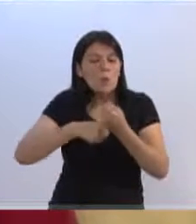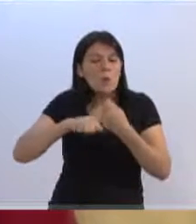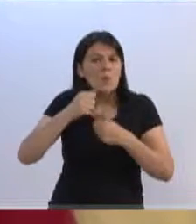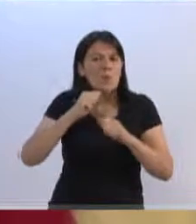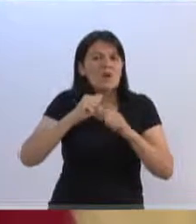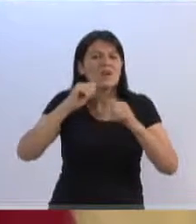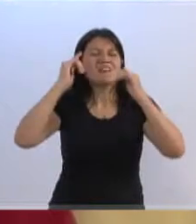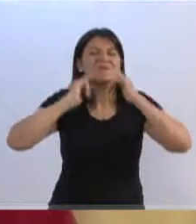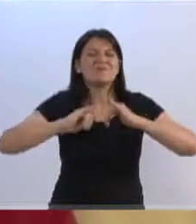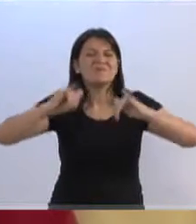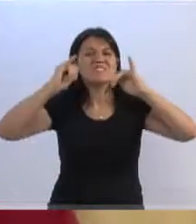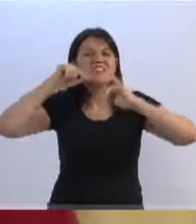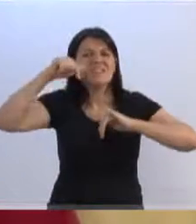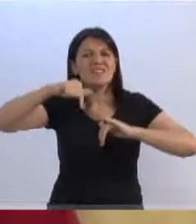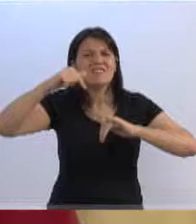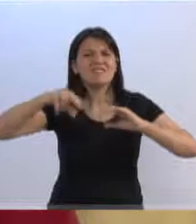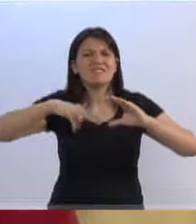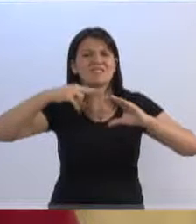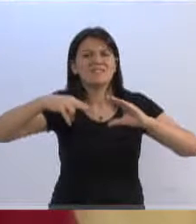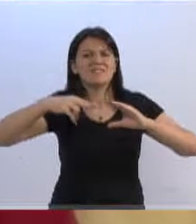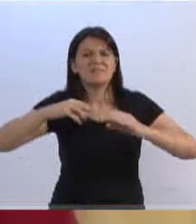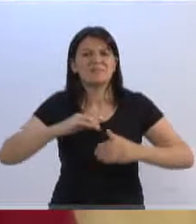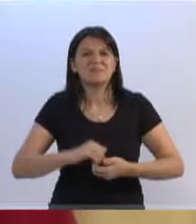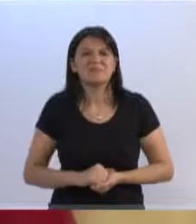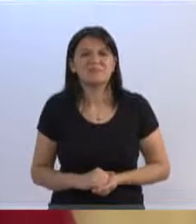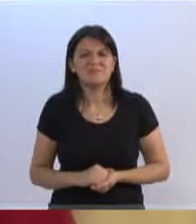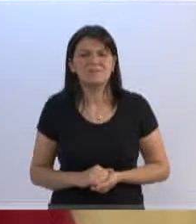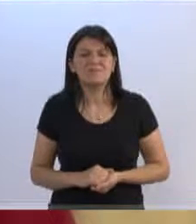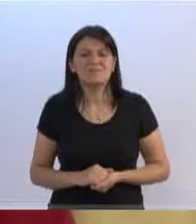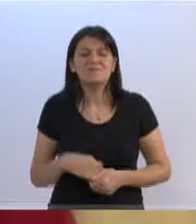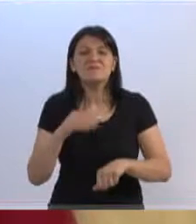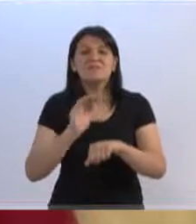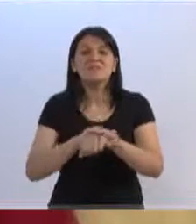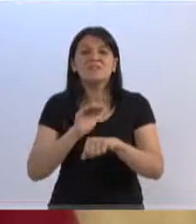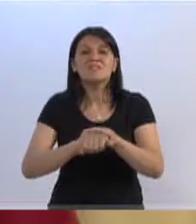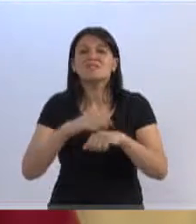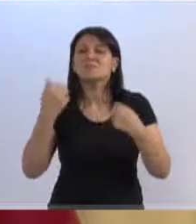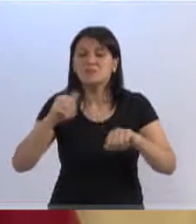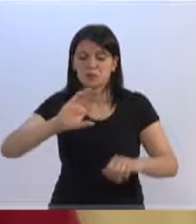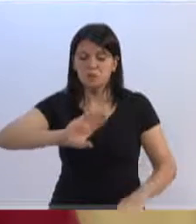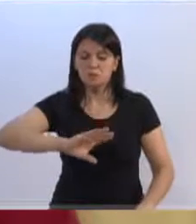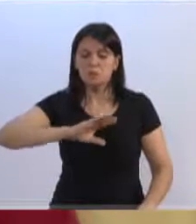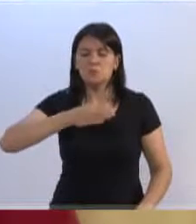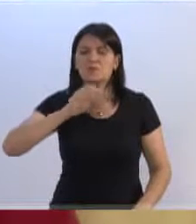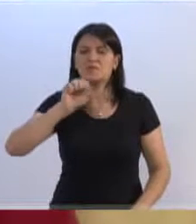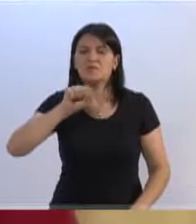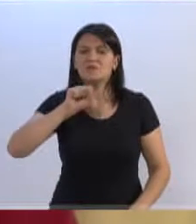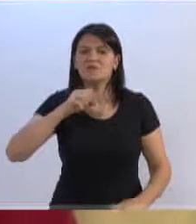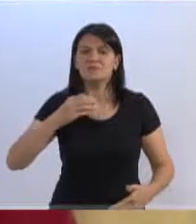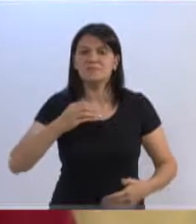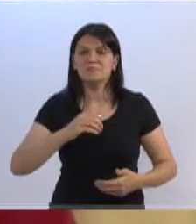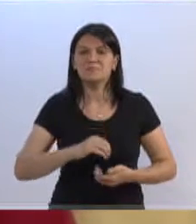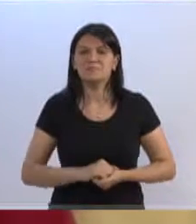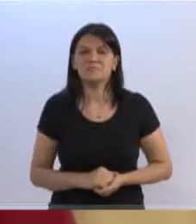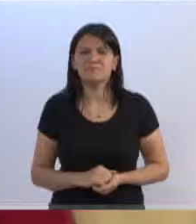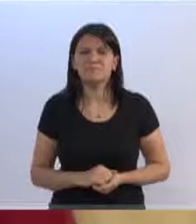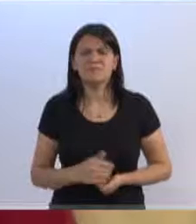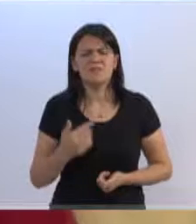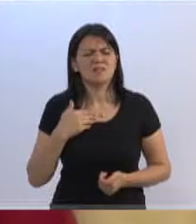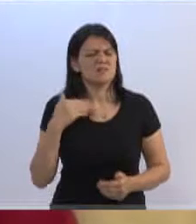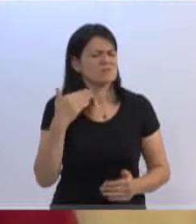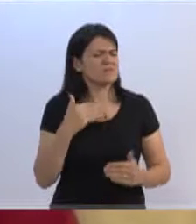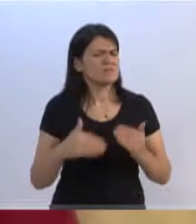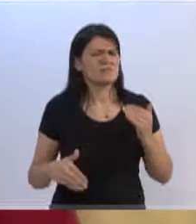com publicidade. Para fazer isso precisa ter coragem, sim. Eu não concordo